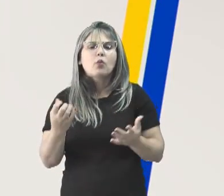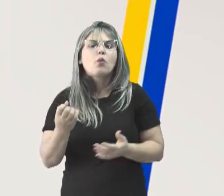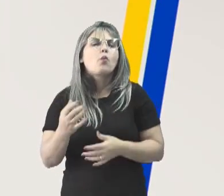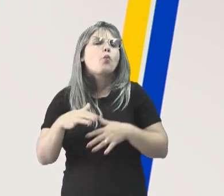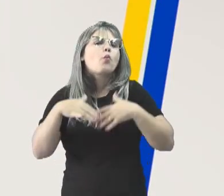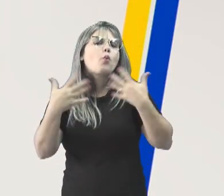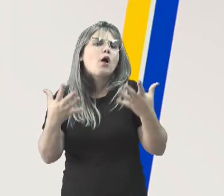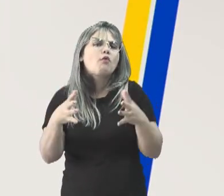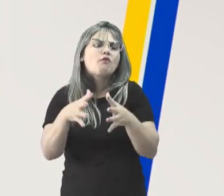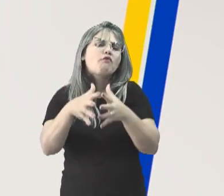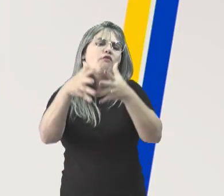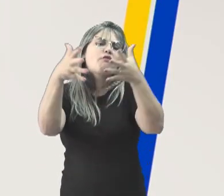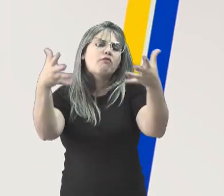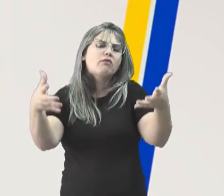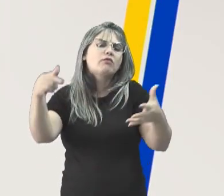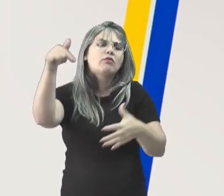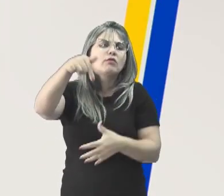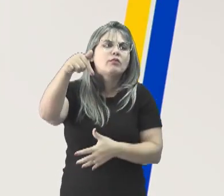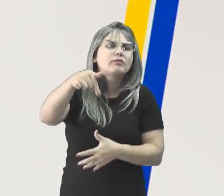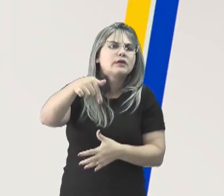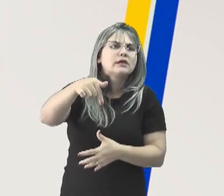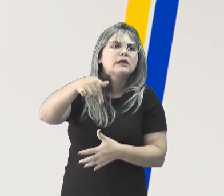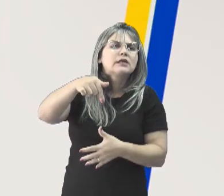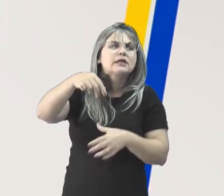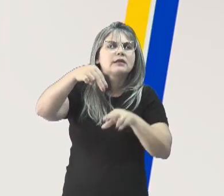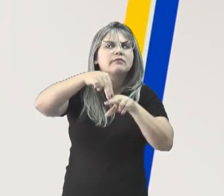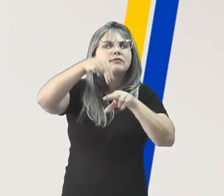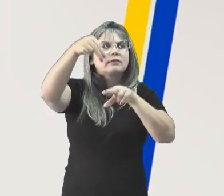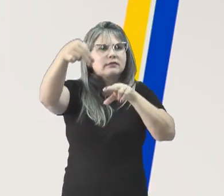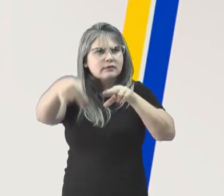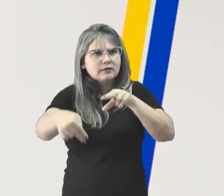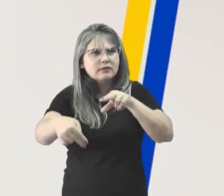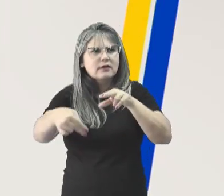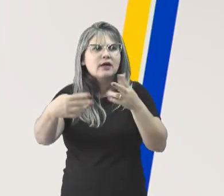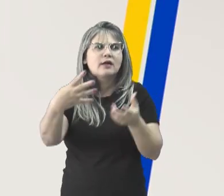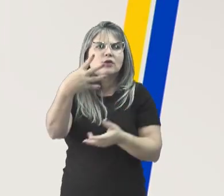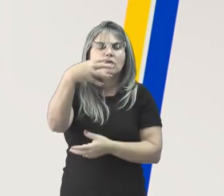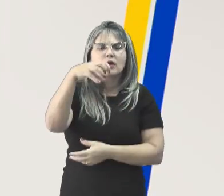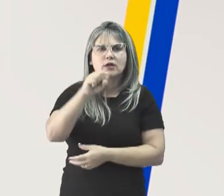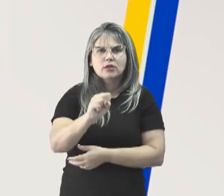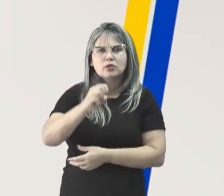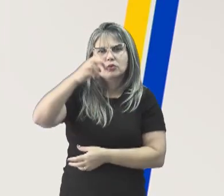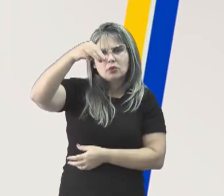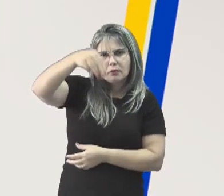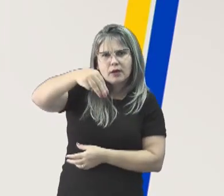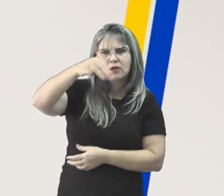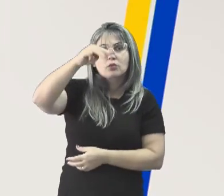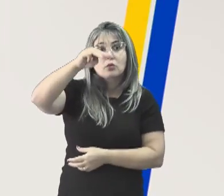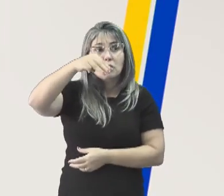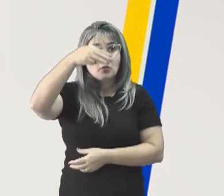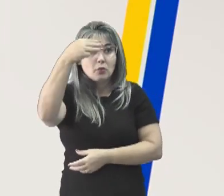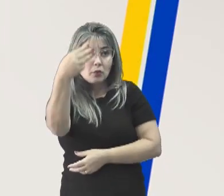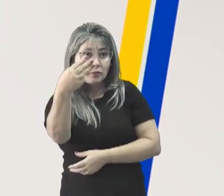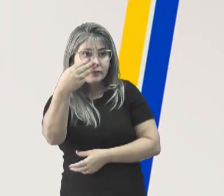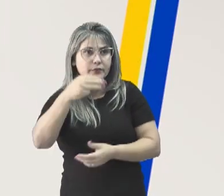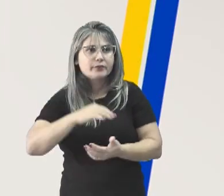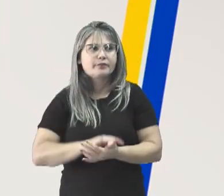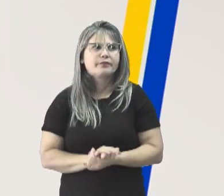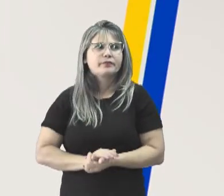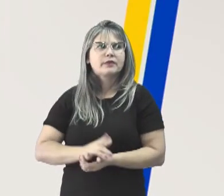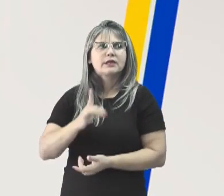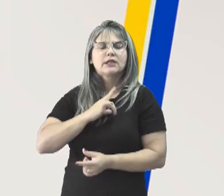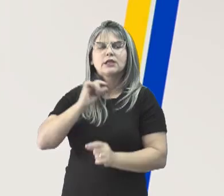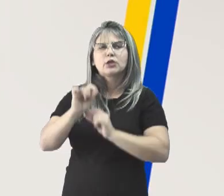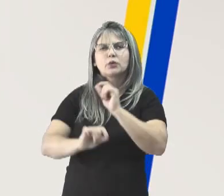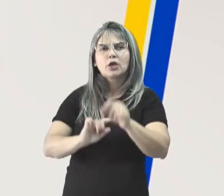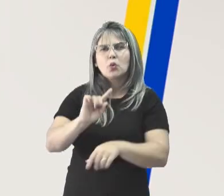de 48 metros cúbicos. Considerando que 1 decímetro cúbico equivale a 1